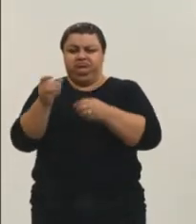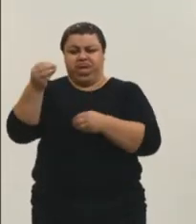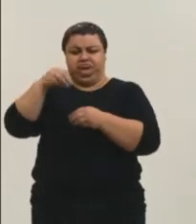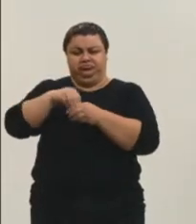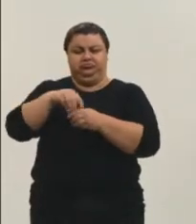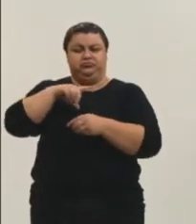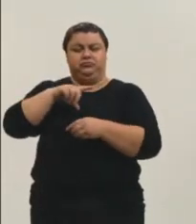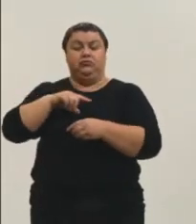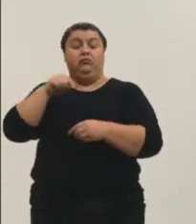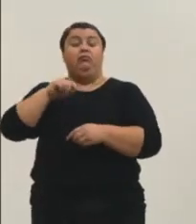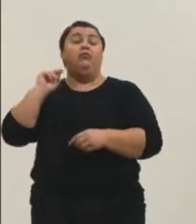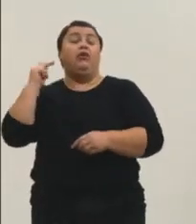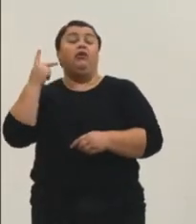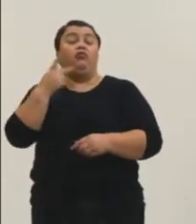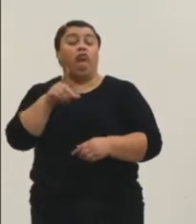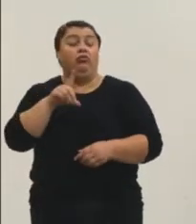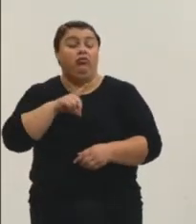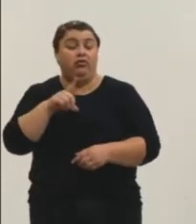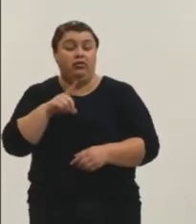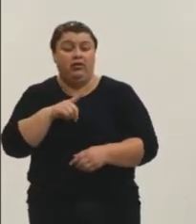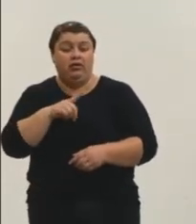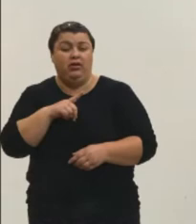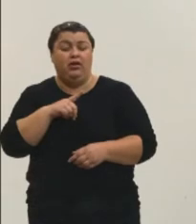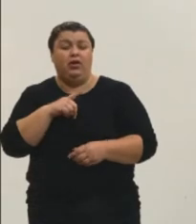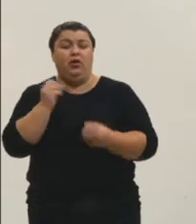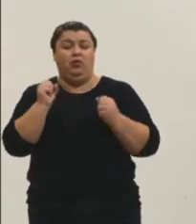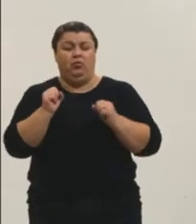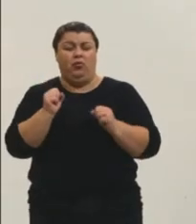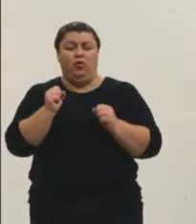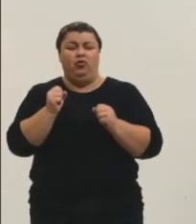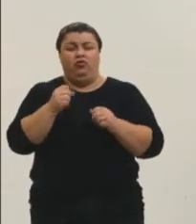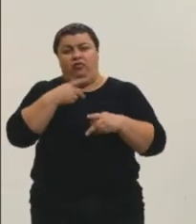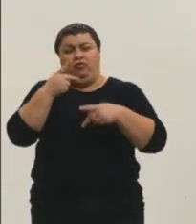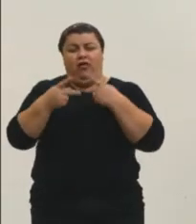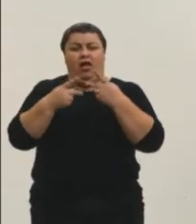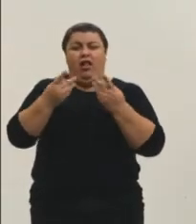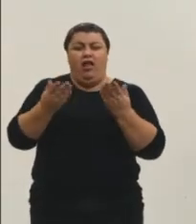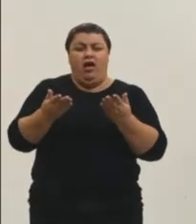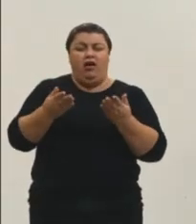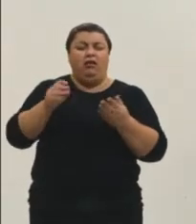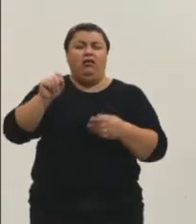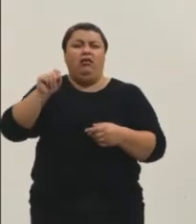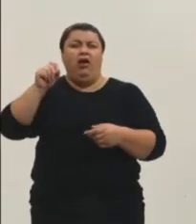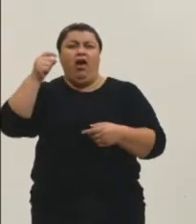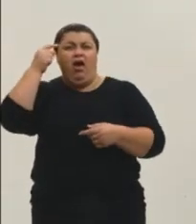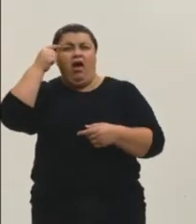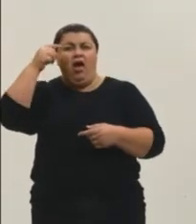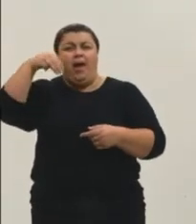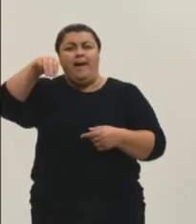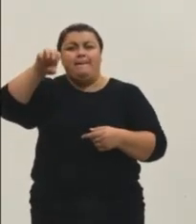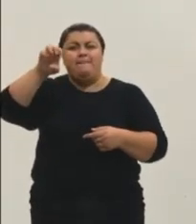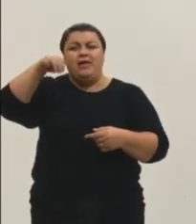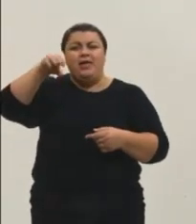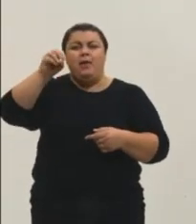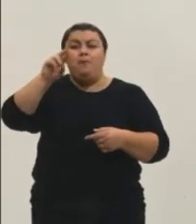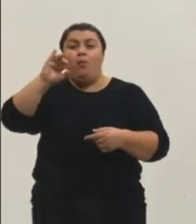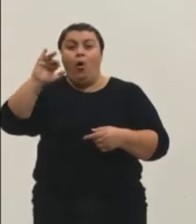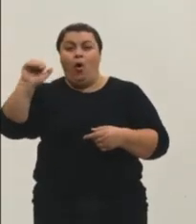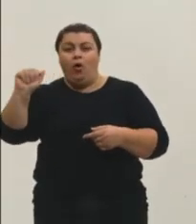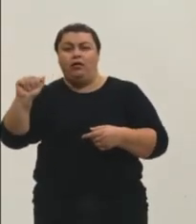e na história a gente pode considerado um modo pouco grosseiro ou sem que a memória é a matéria prima